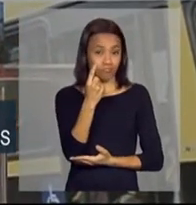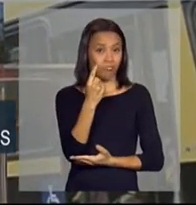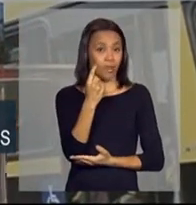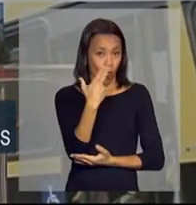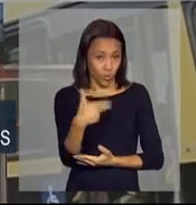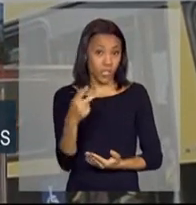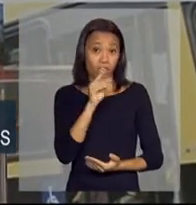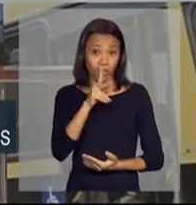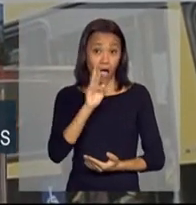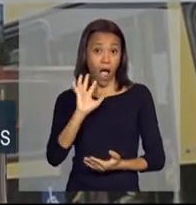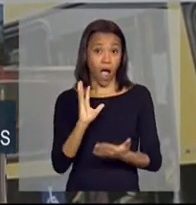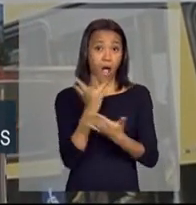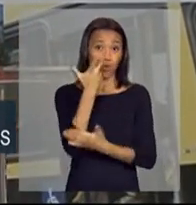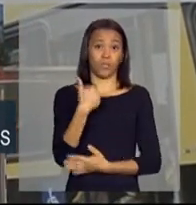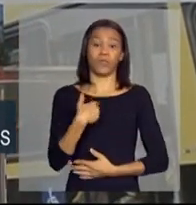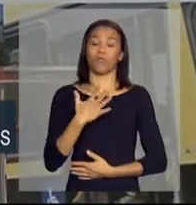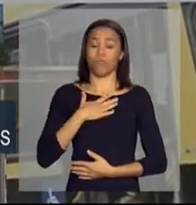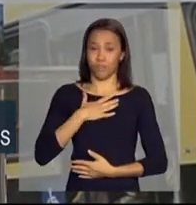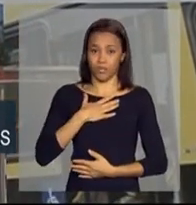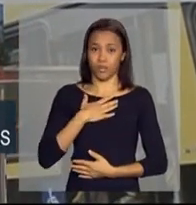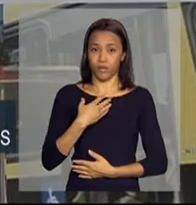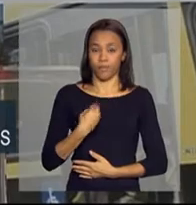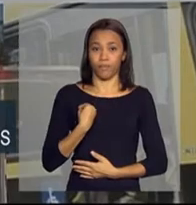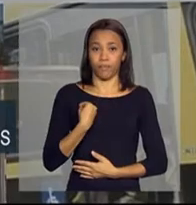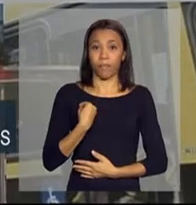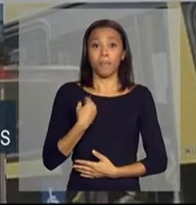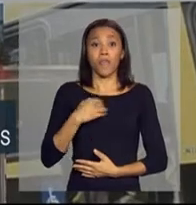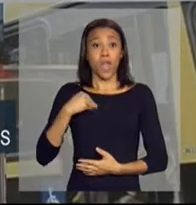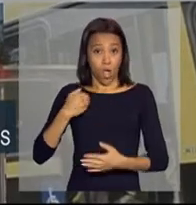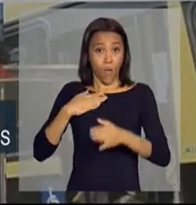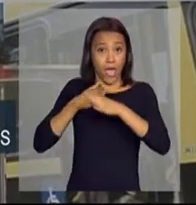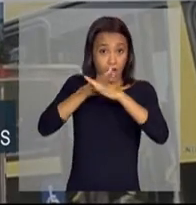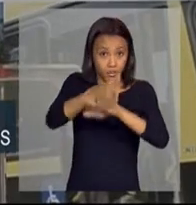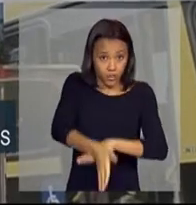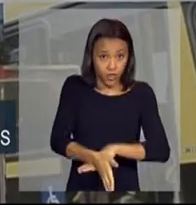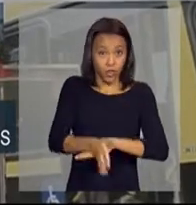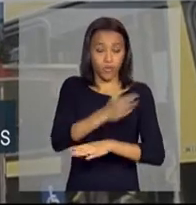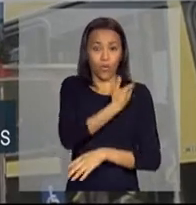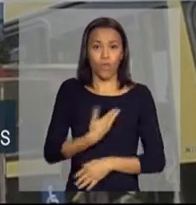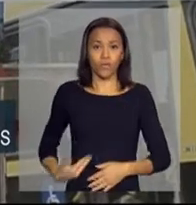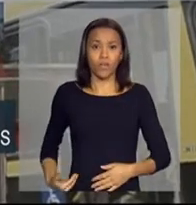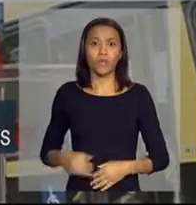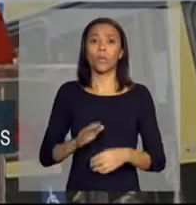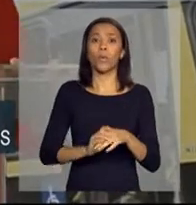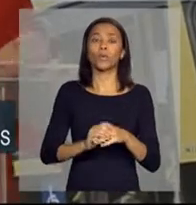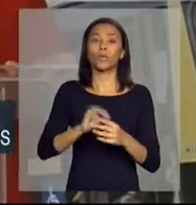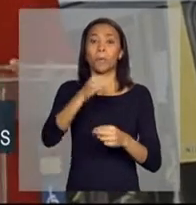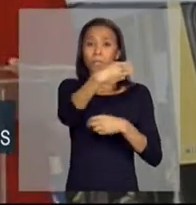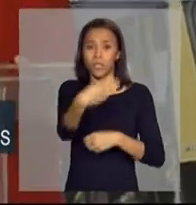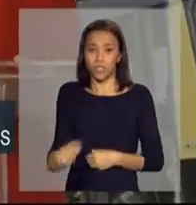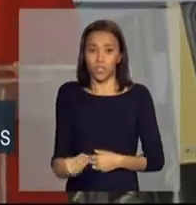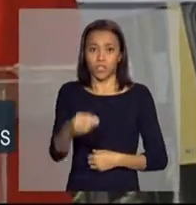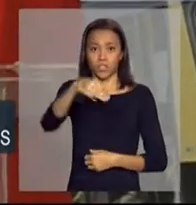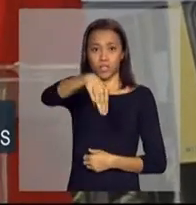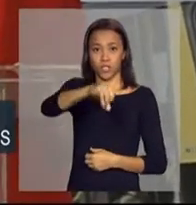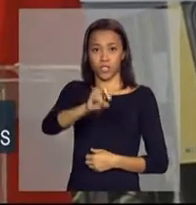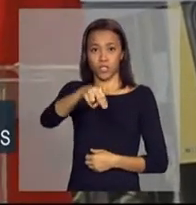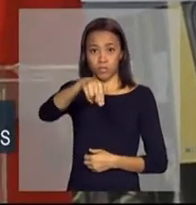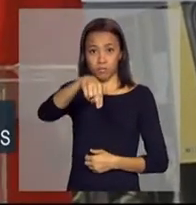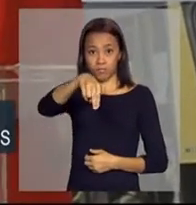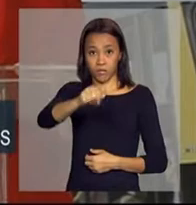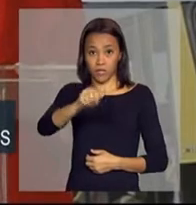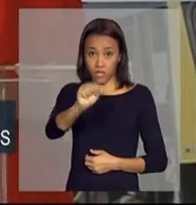comigo. Eu entrei no governo como ministra de Minas e Energia do presidente Lula em